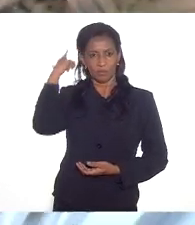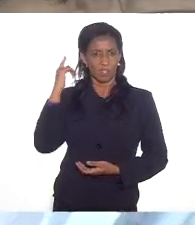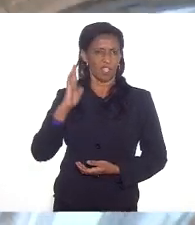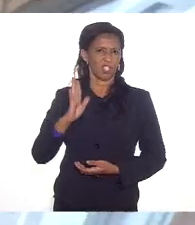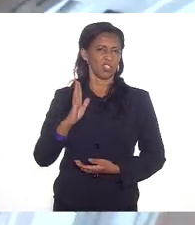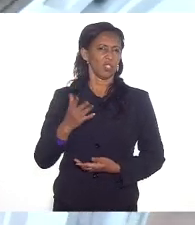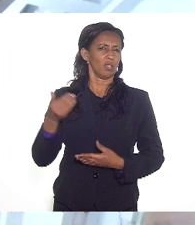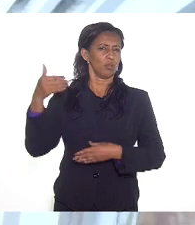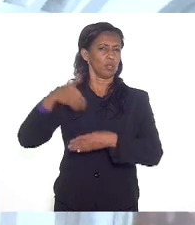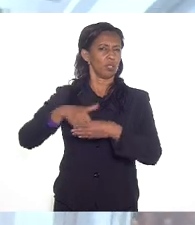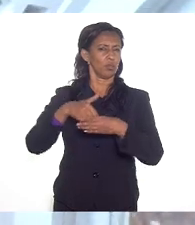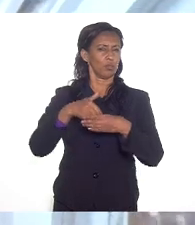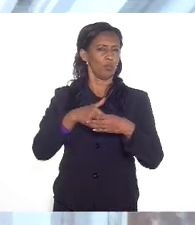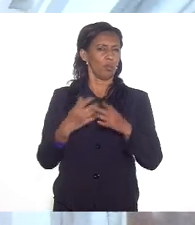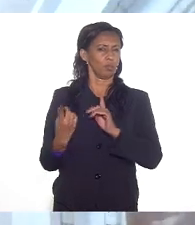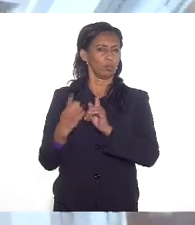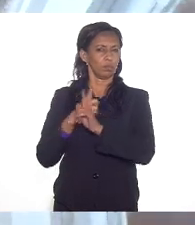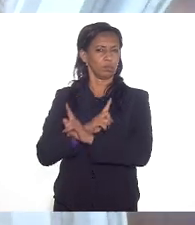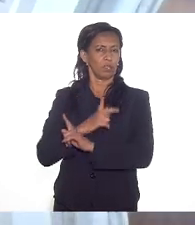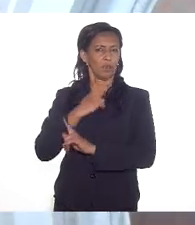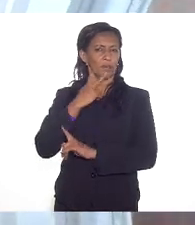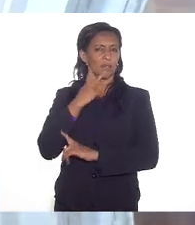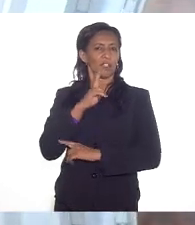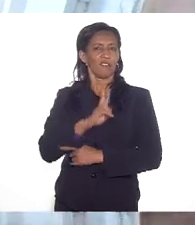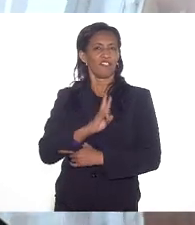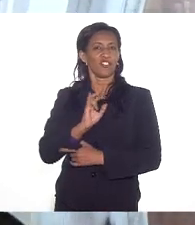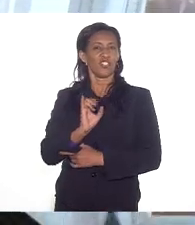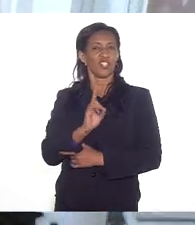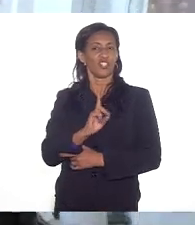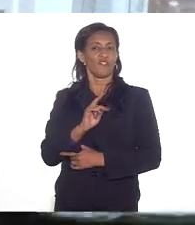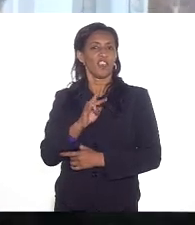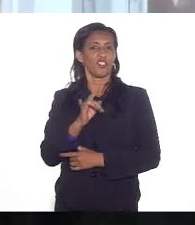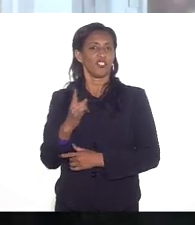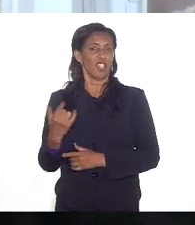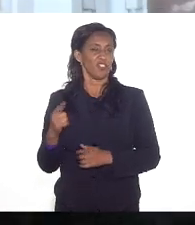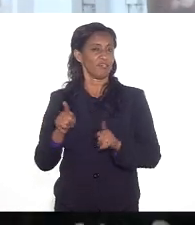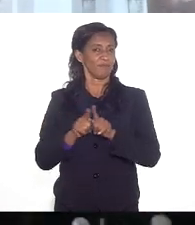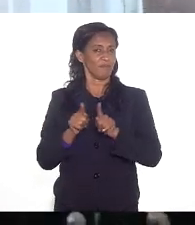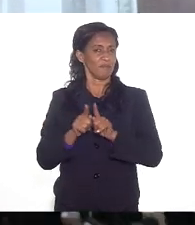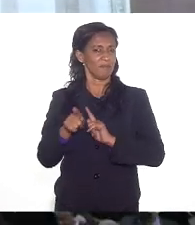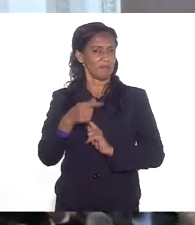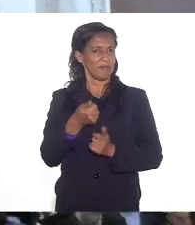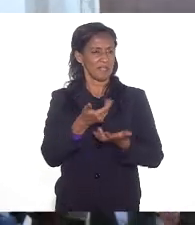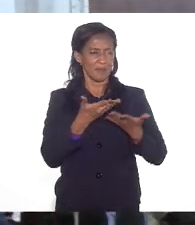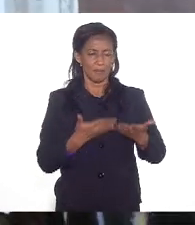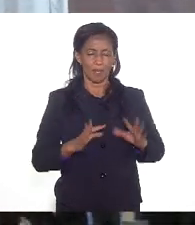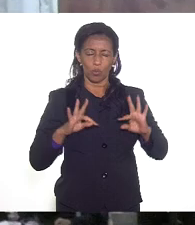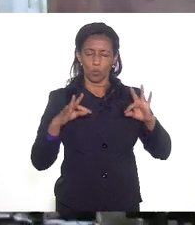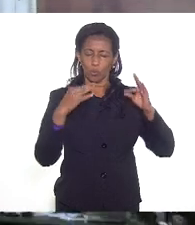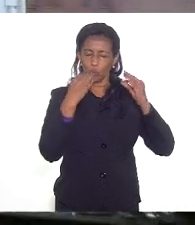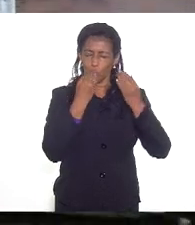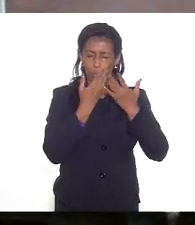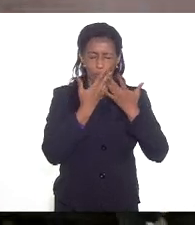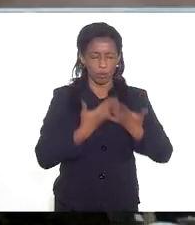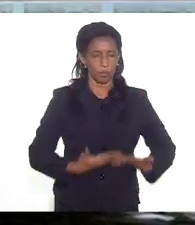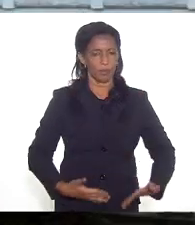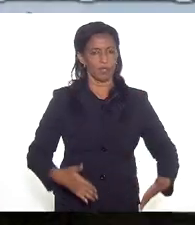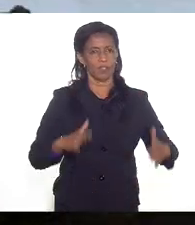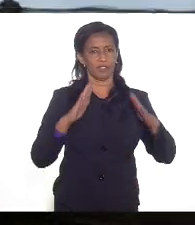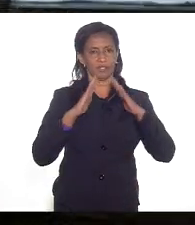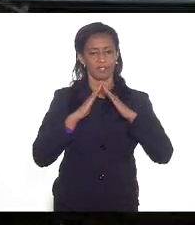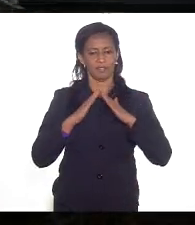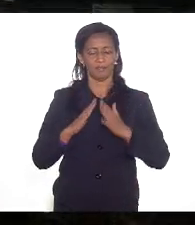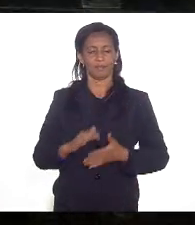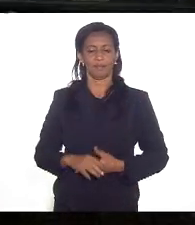abriu o tanto voto divergente que eu pensei que ele ia chamar o voto divergente agora também mas ele merece toda homenagem dessa casa